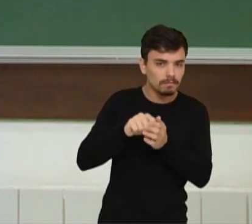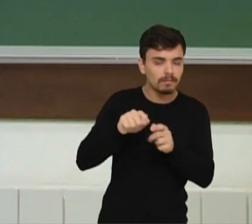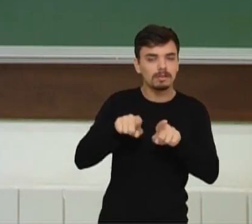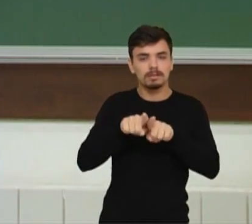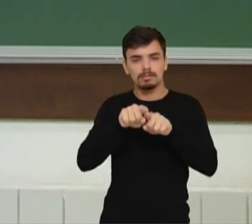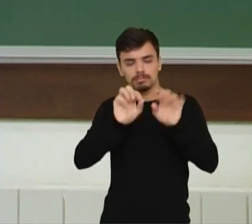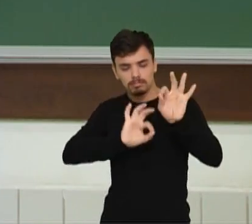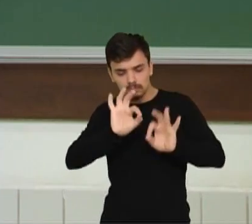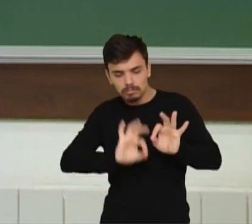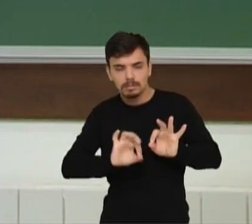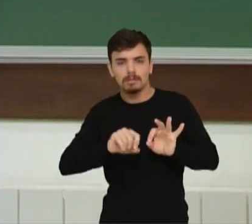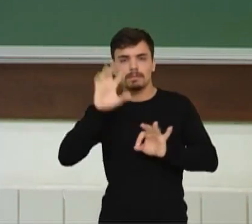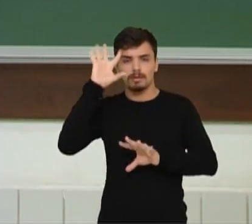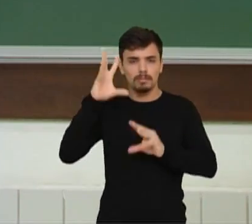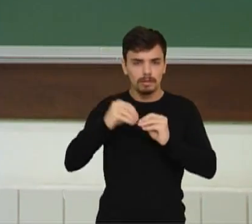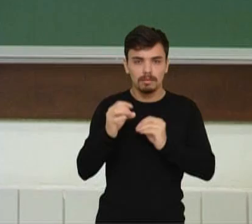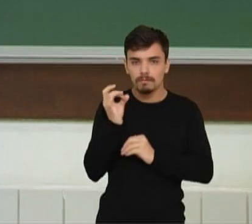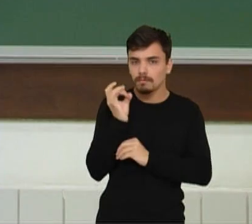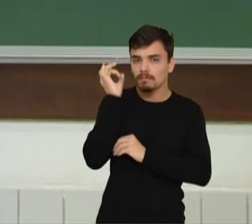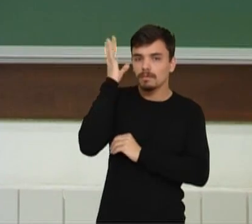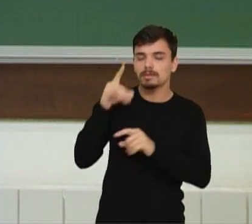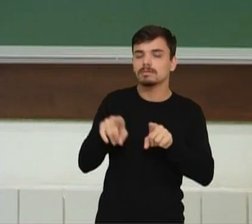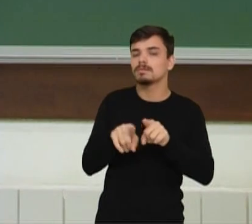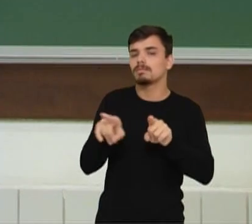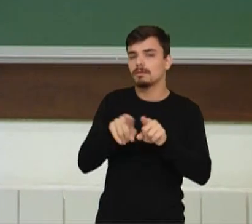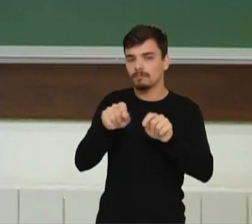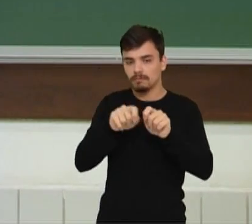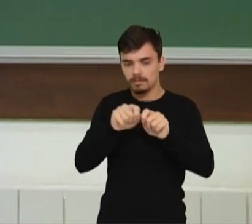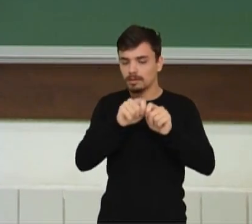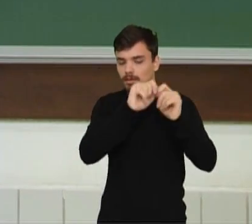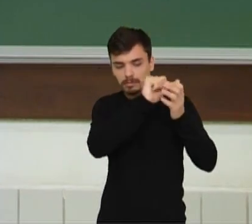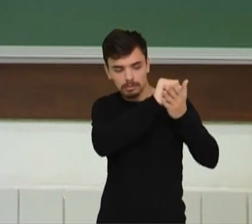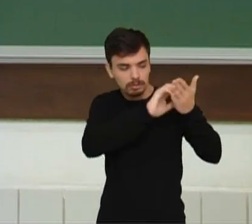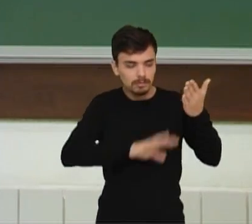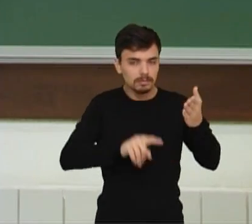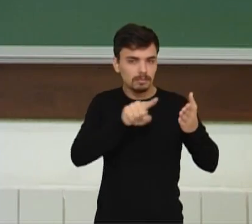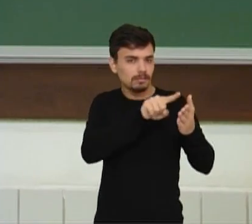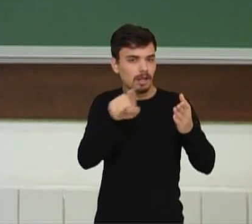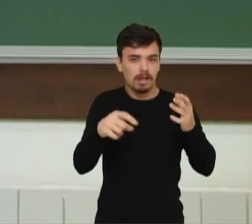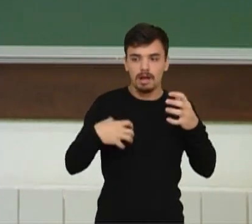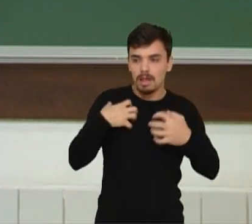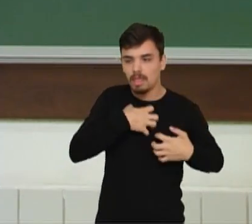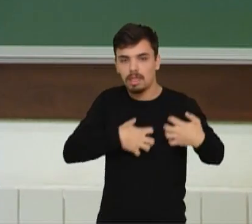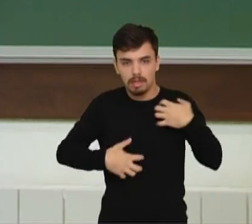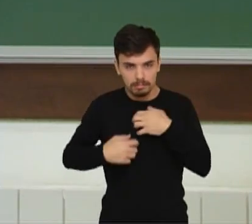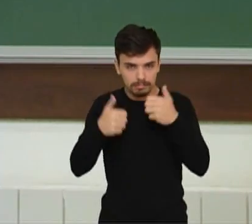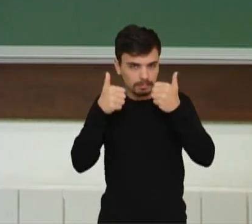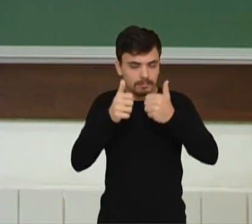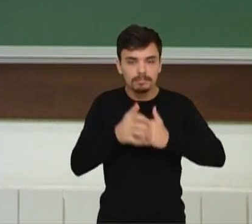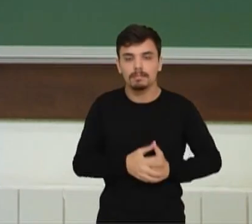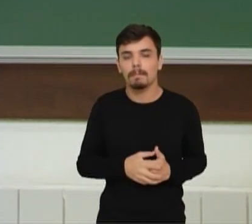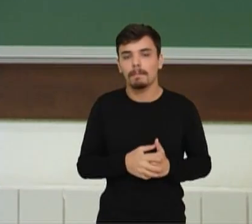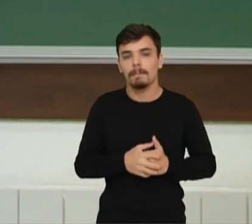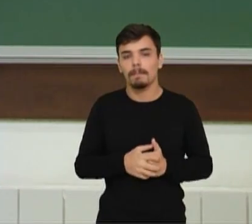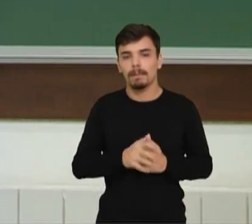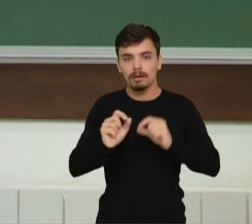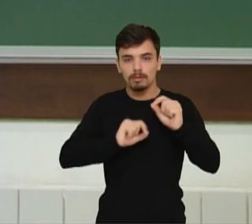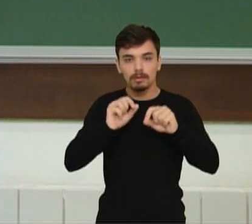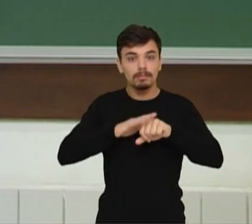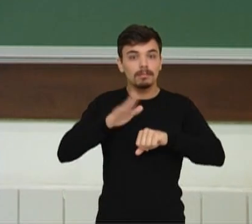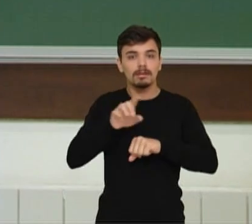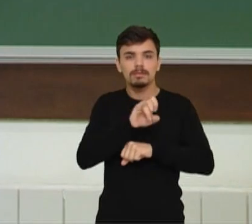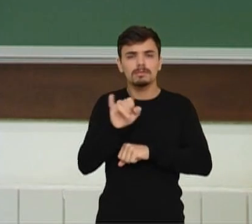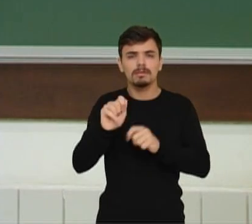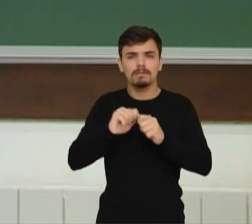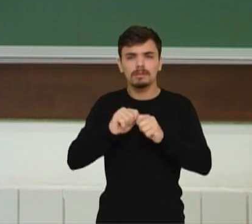Para ficar mais fácil de entender, para ficar mais fácil de fazer a atividade e você não ficar tão desesperado no final do trimestre, né? O que mais? Se você não